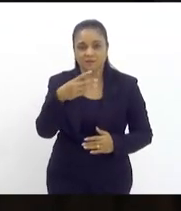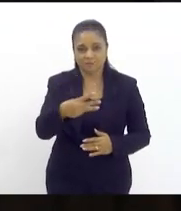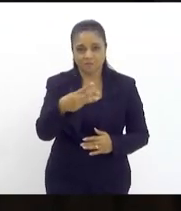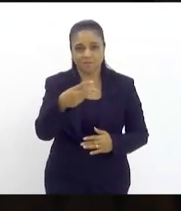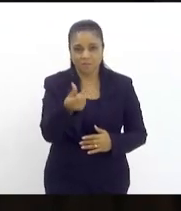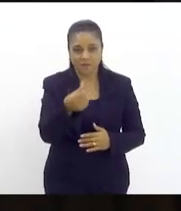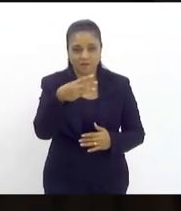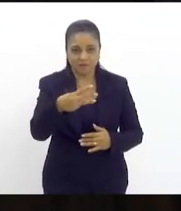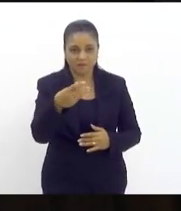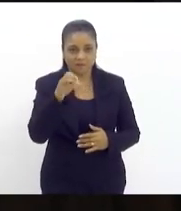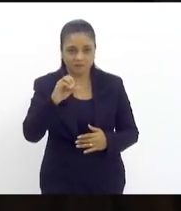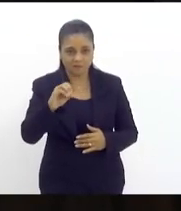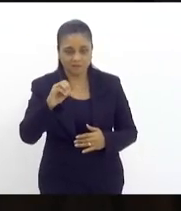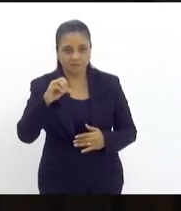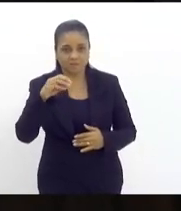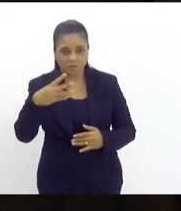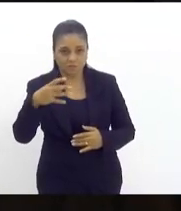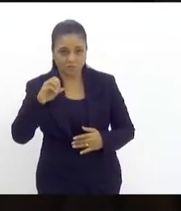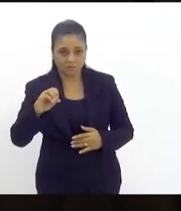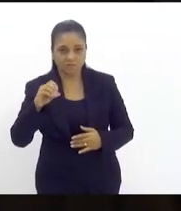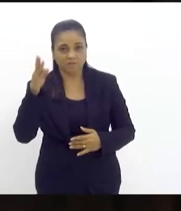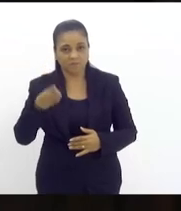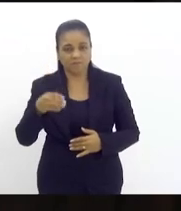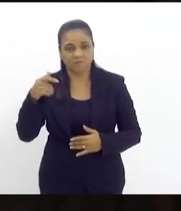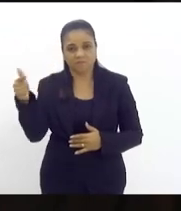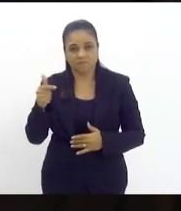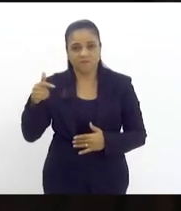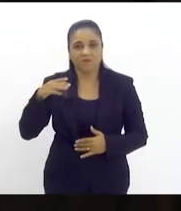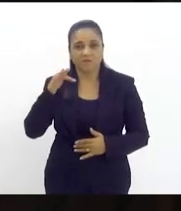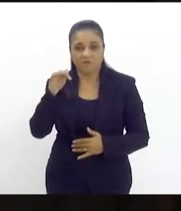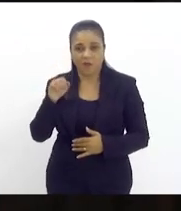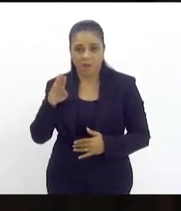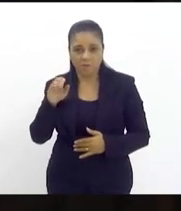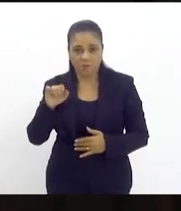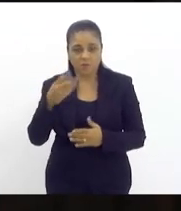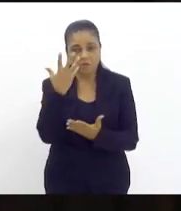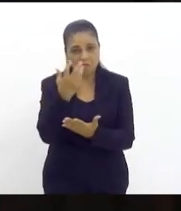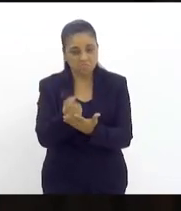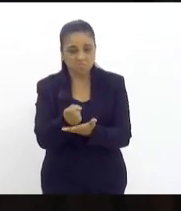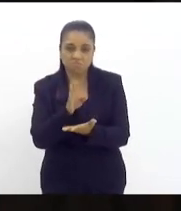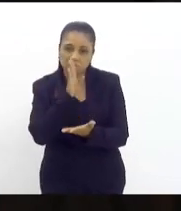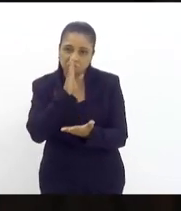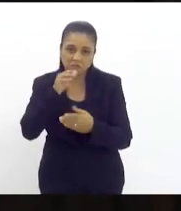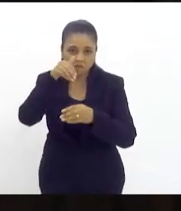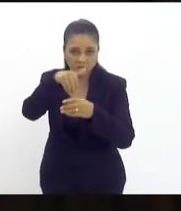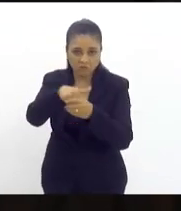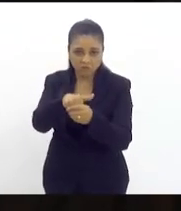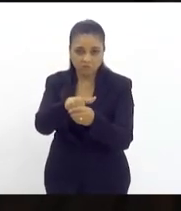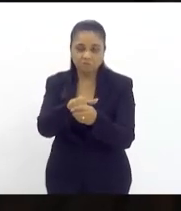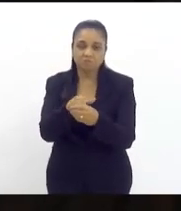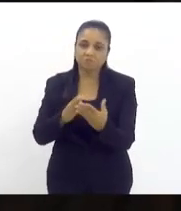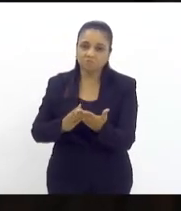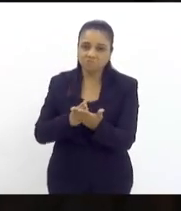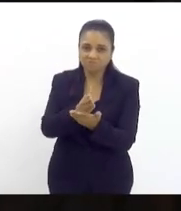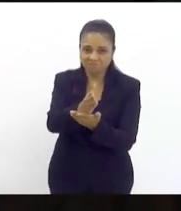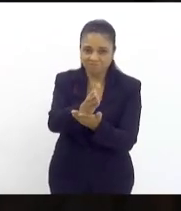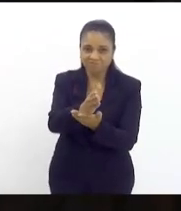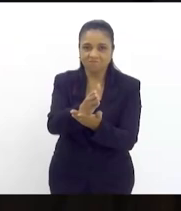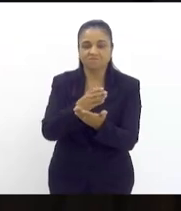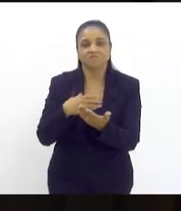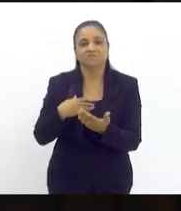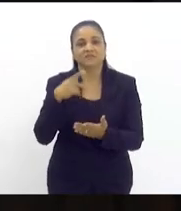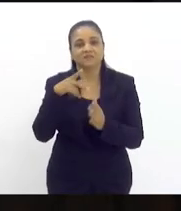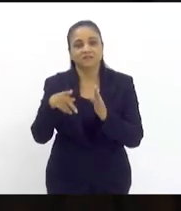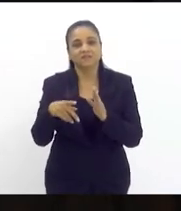6340 de 2022, deputado Fábio Silva. Em votação, os senhores que aprovam permaneçam como estão, aprovado.